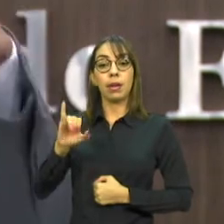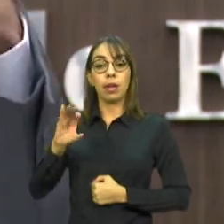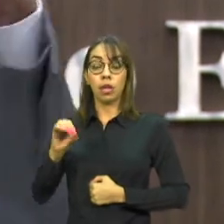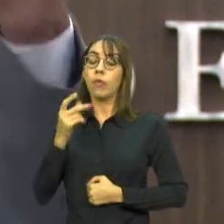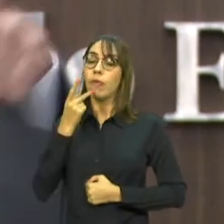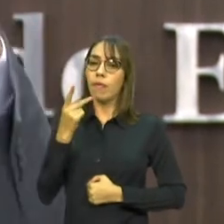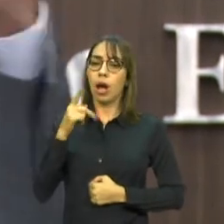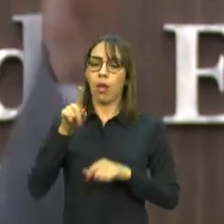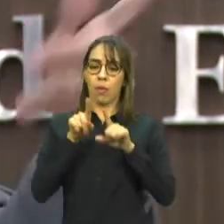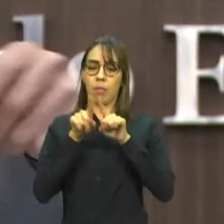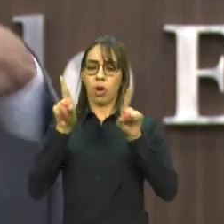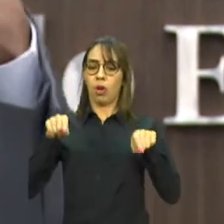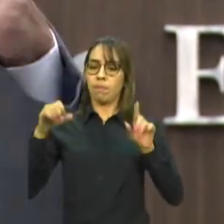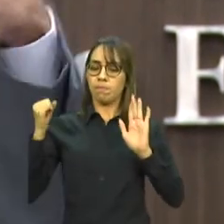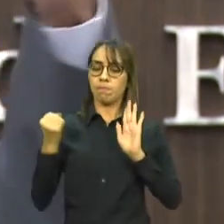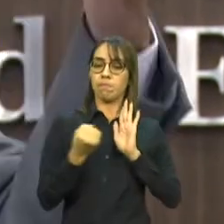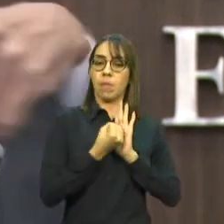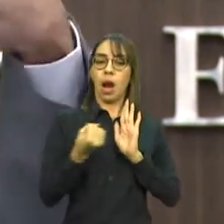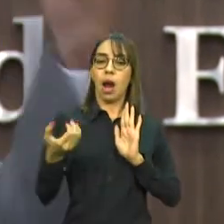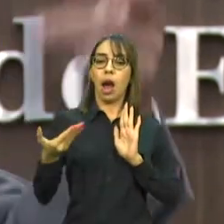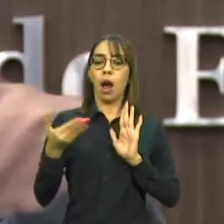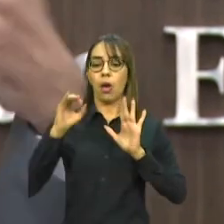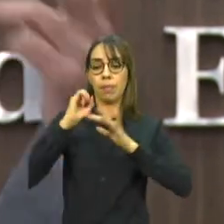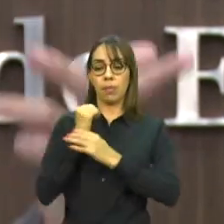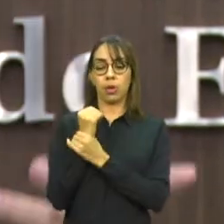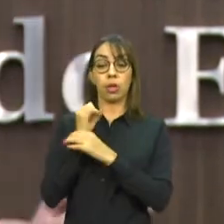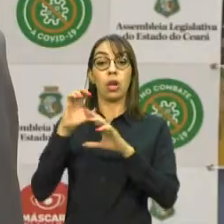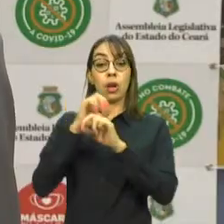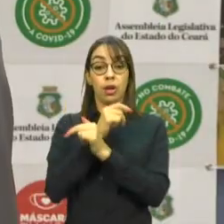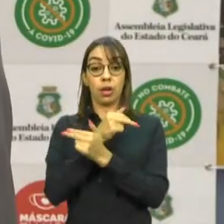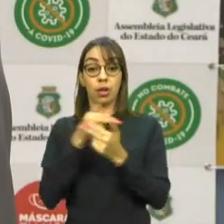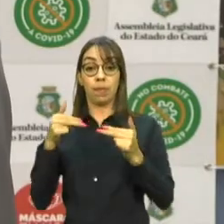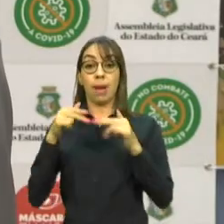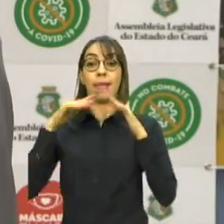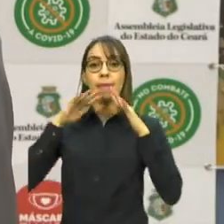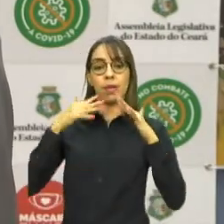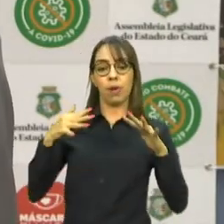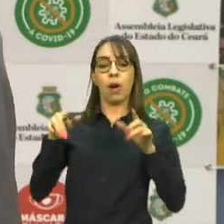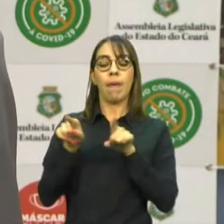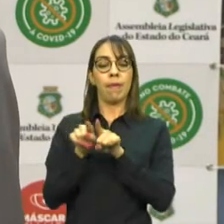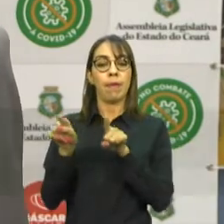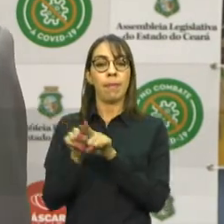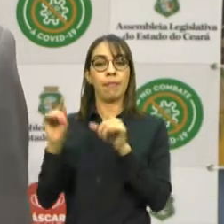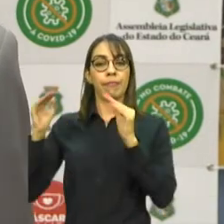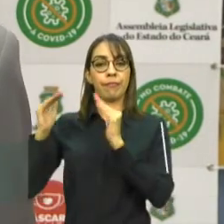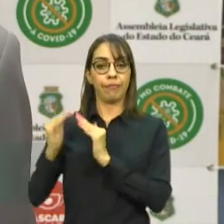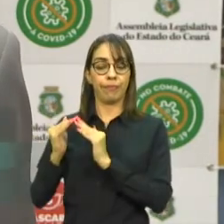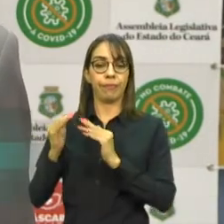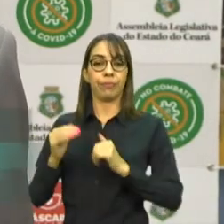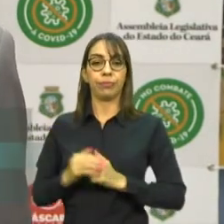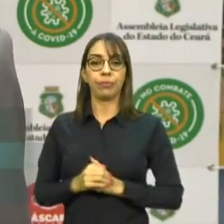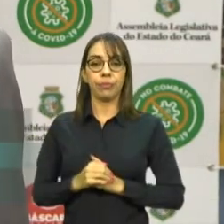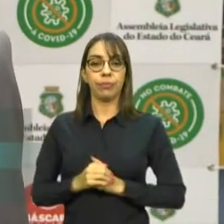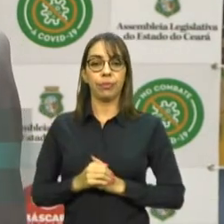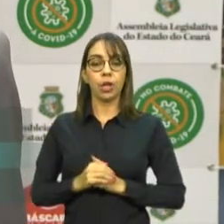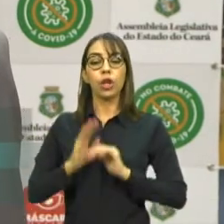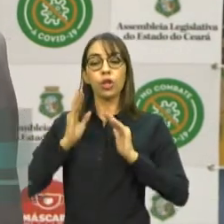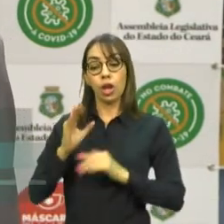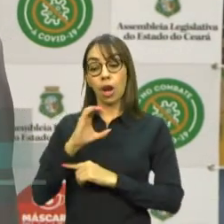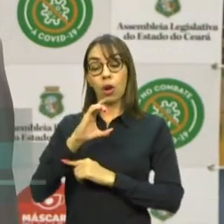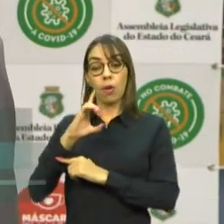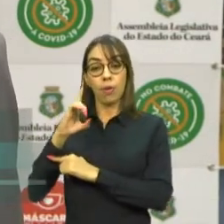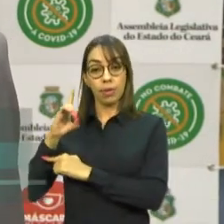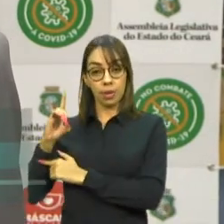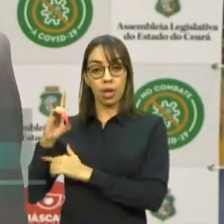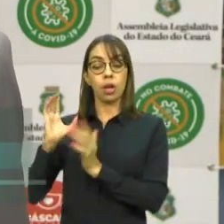marco na proteção dos animais silvestres e domésticos. Depois da criação da Coordenadoria de Proteção e Bem-Estar